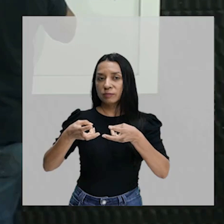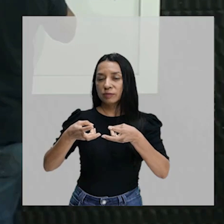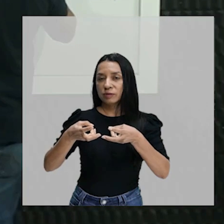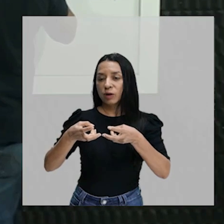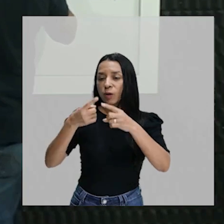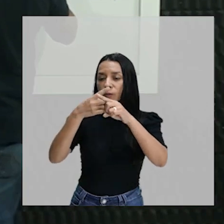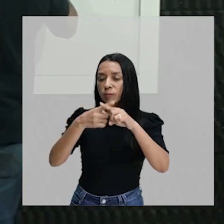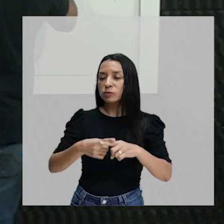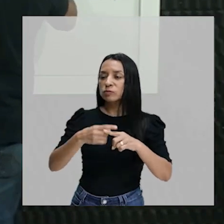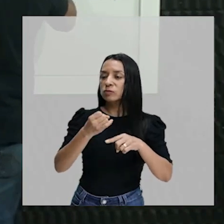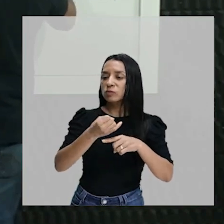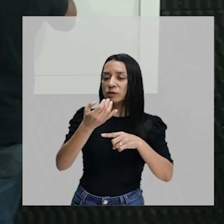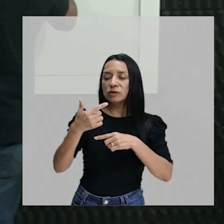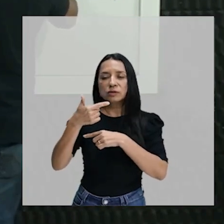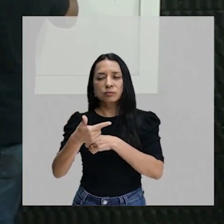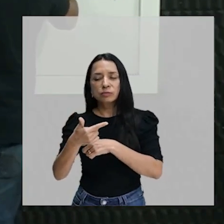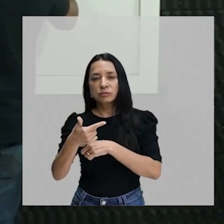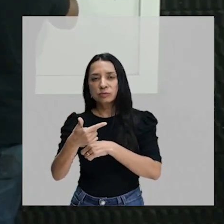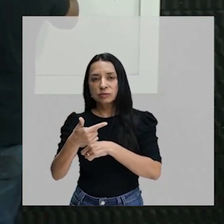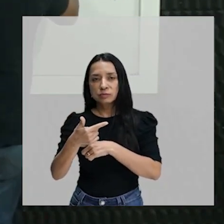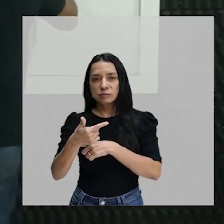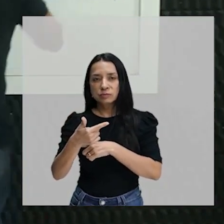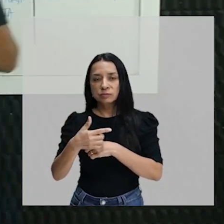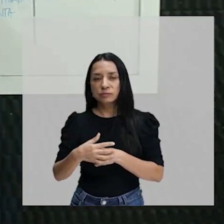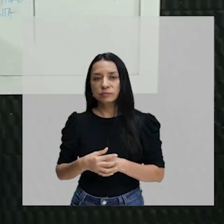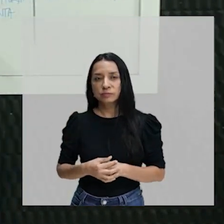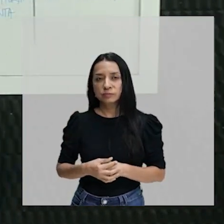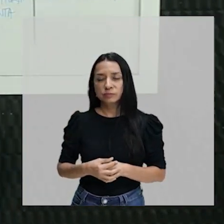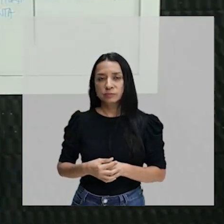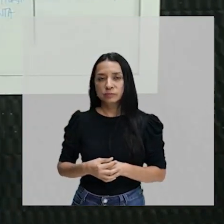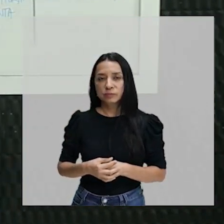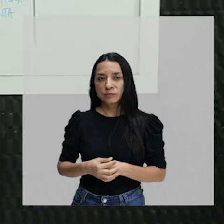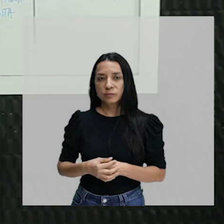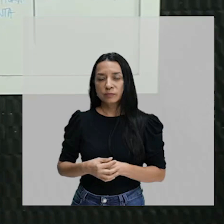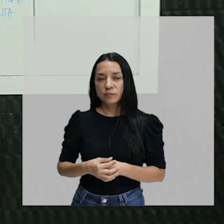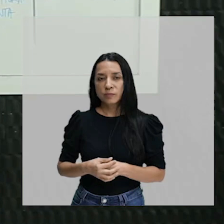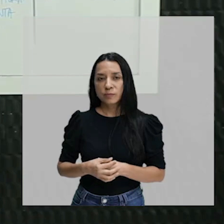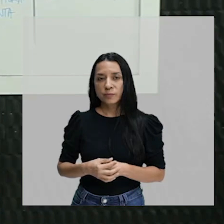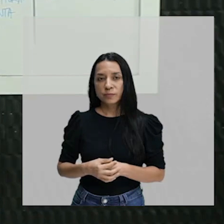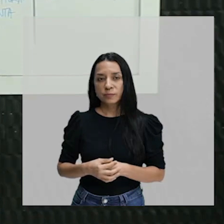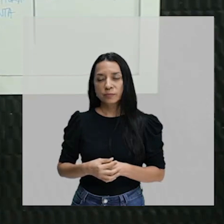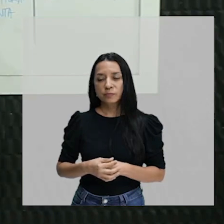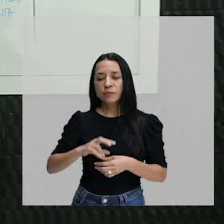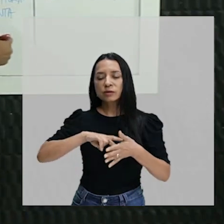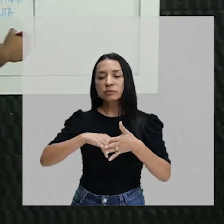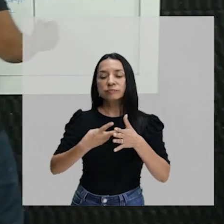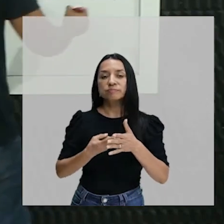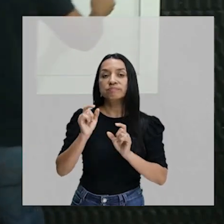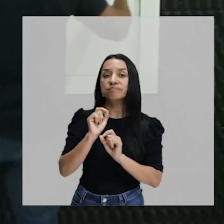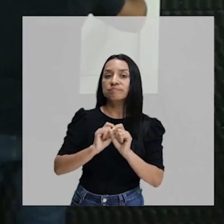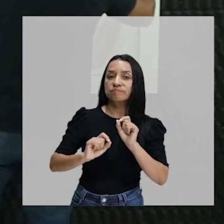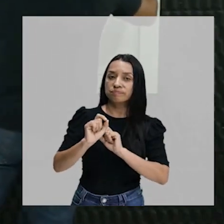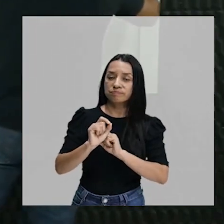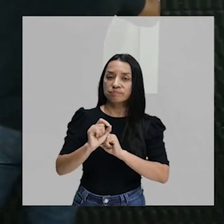essa grandeza aqui por dois grandeza foi multiplicada por dois Quer dizer então